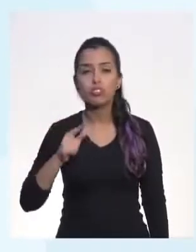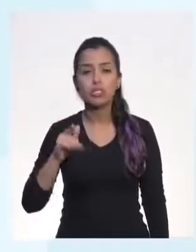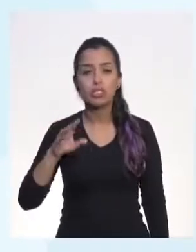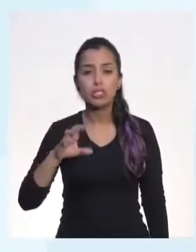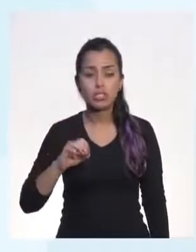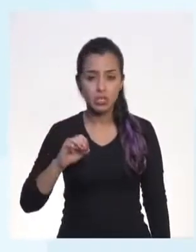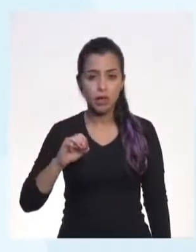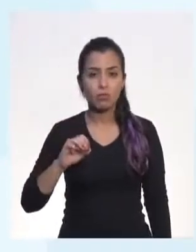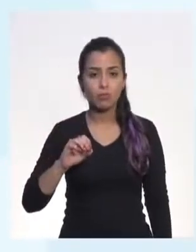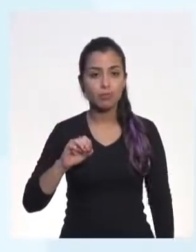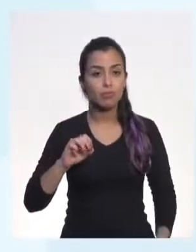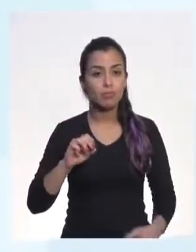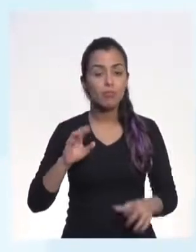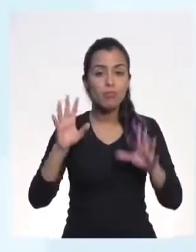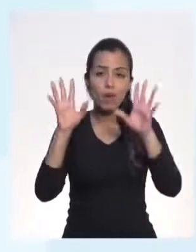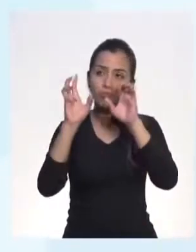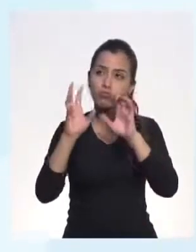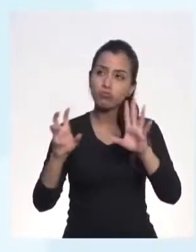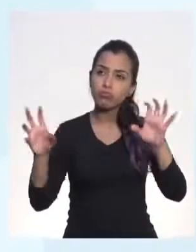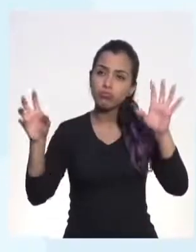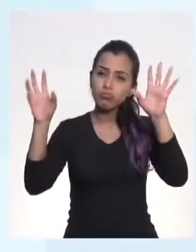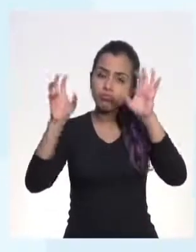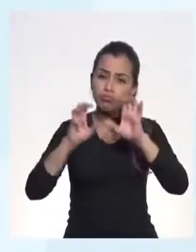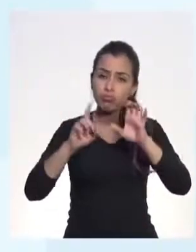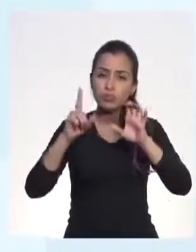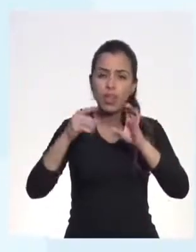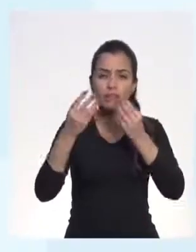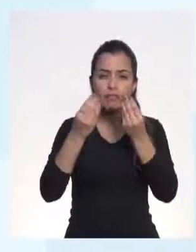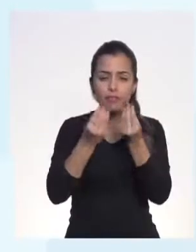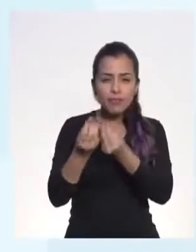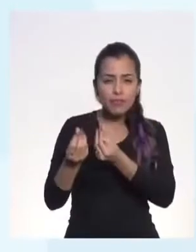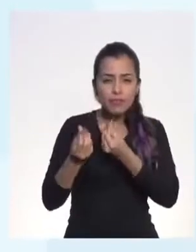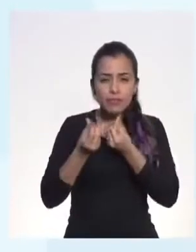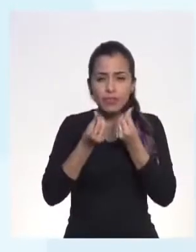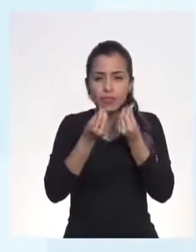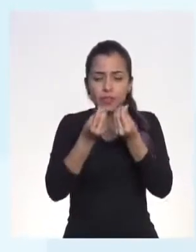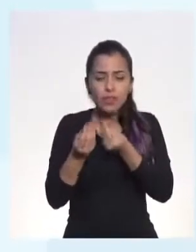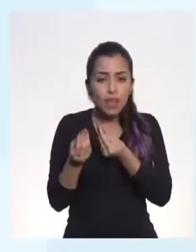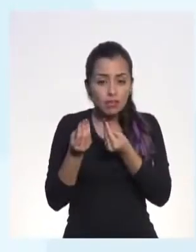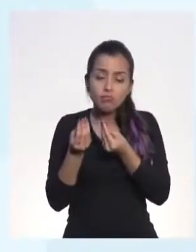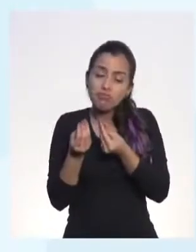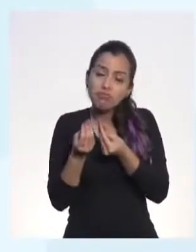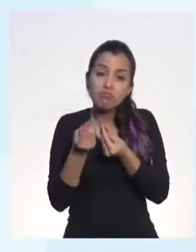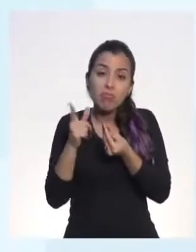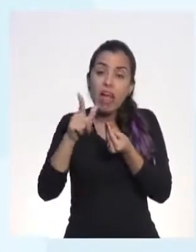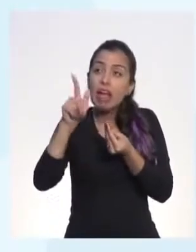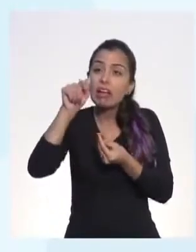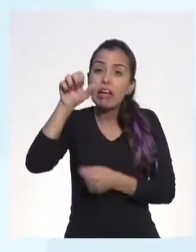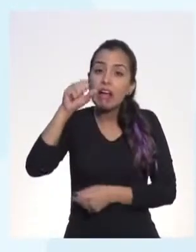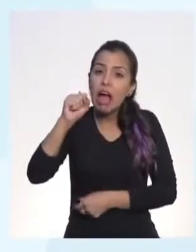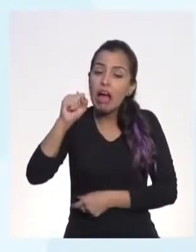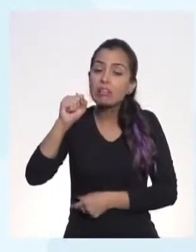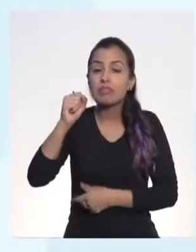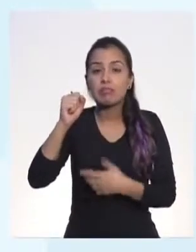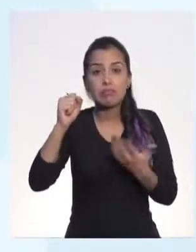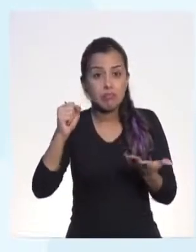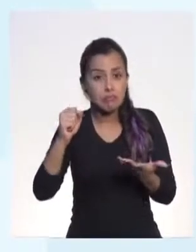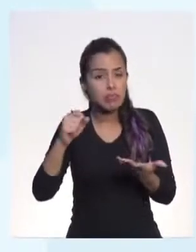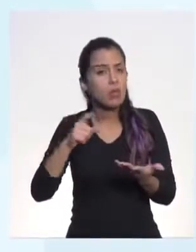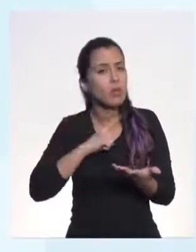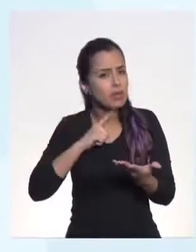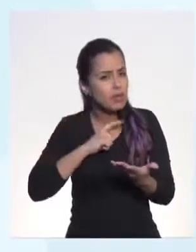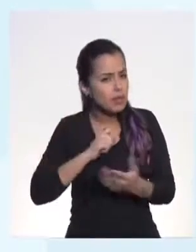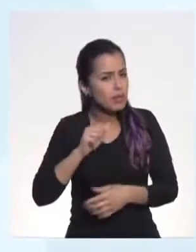fumo aquela fumaça a fumaça posso dizer que ela é grossa que ela é fina ela é uma coisa gasosa então ali